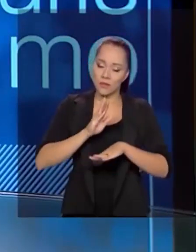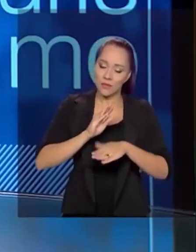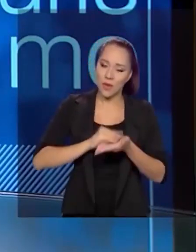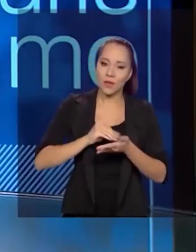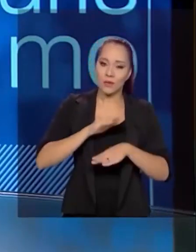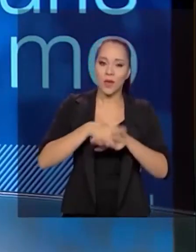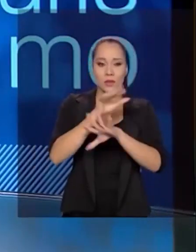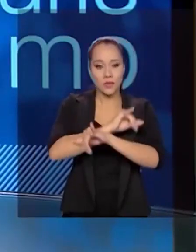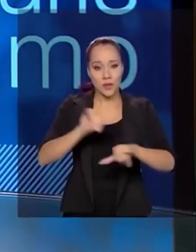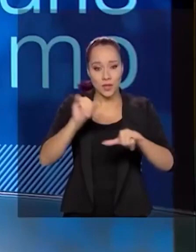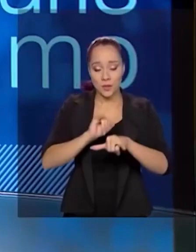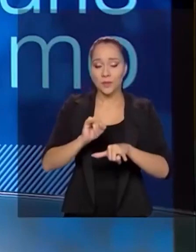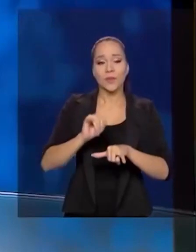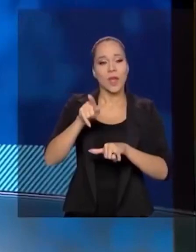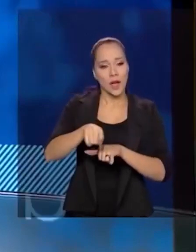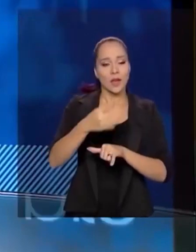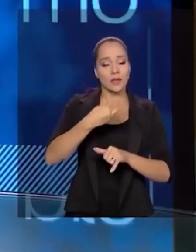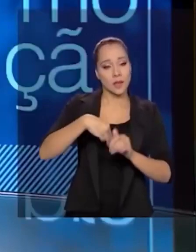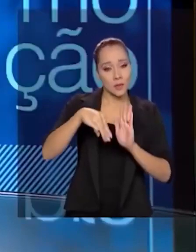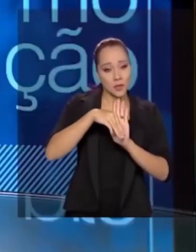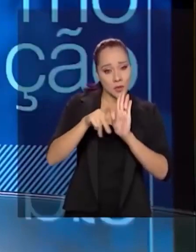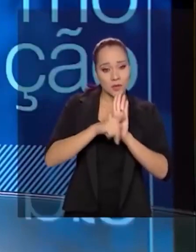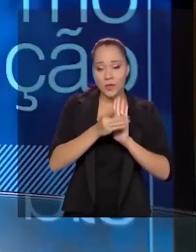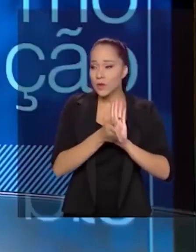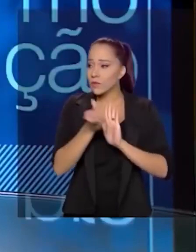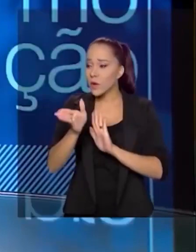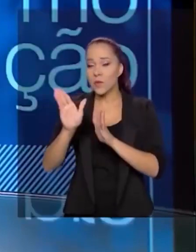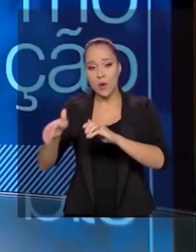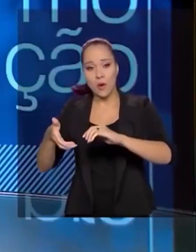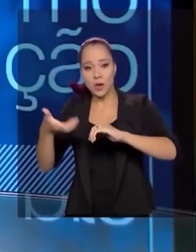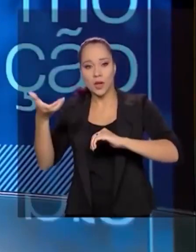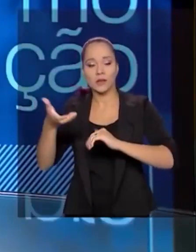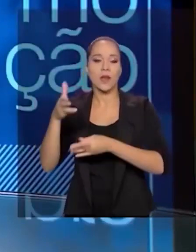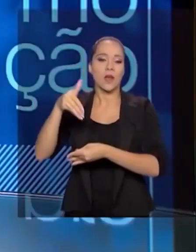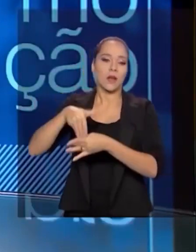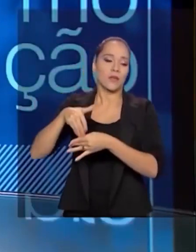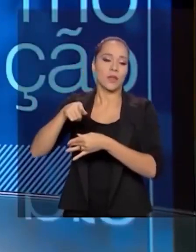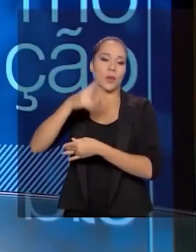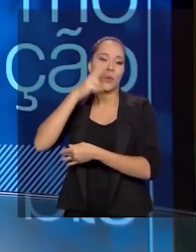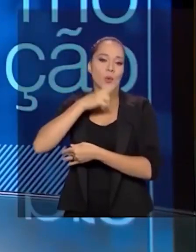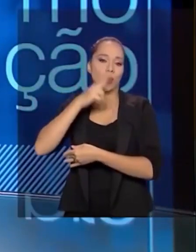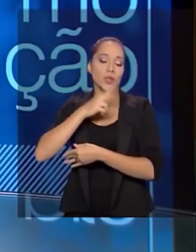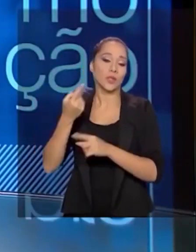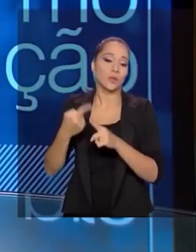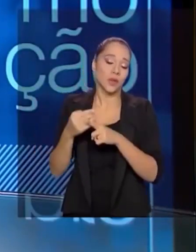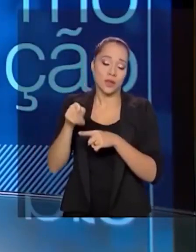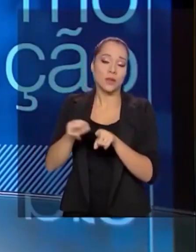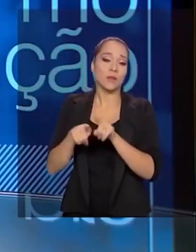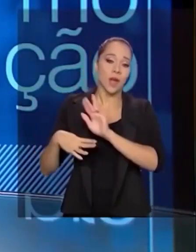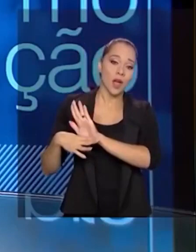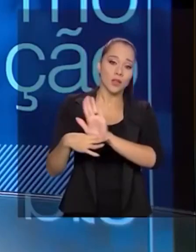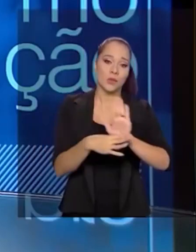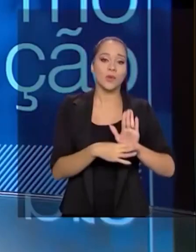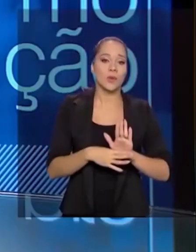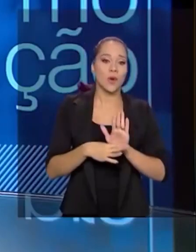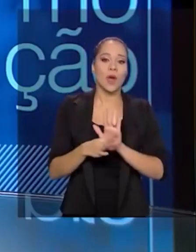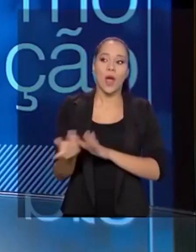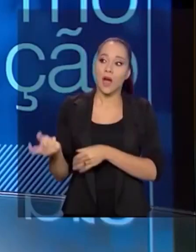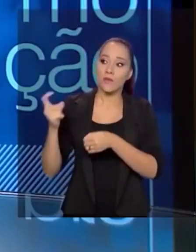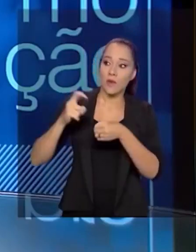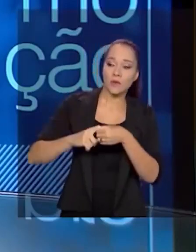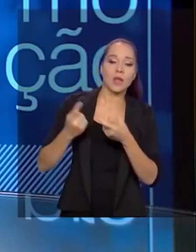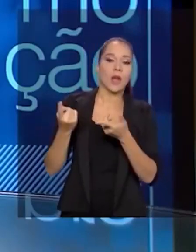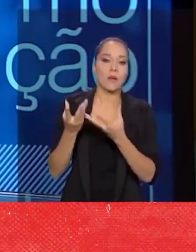aplicadas pela comissão criou uma espécie de ficha suja sobre comportamento ético e podem prejudicar promoções